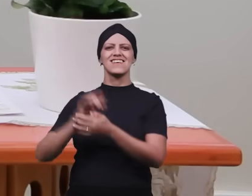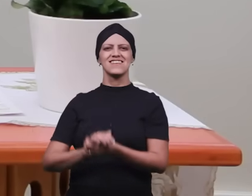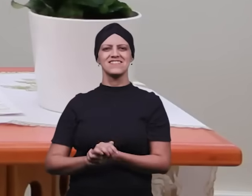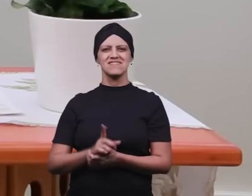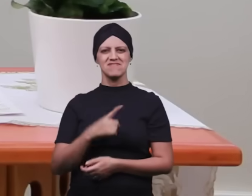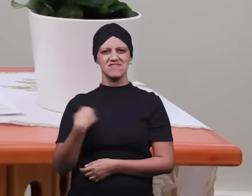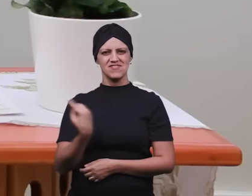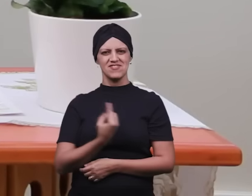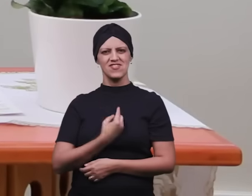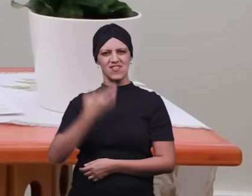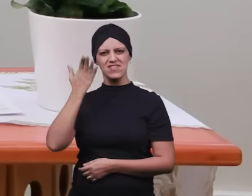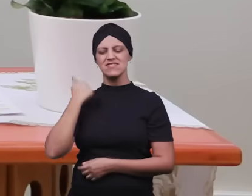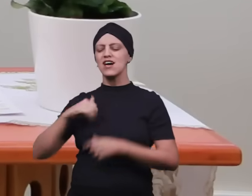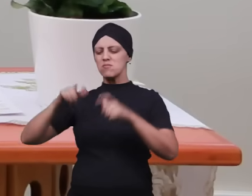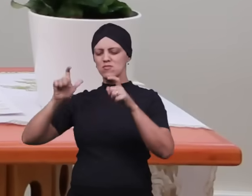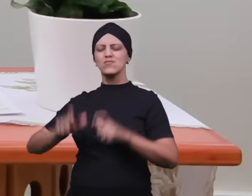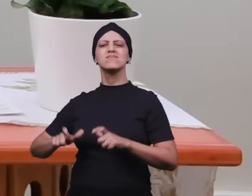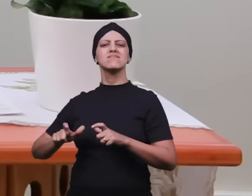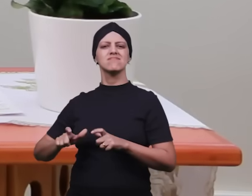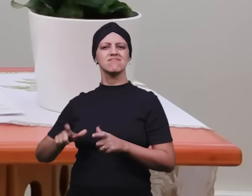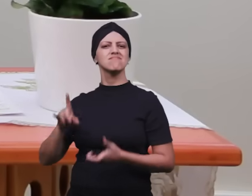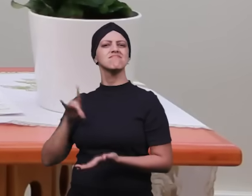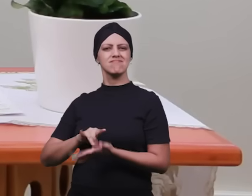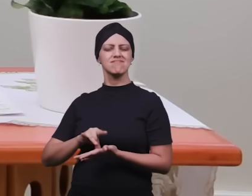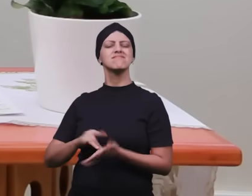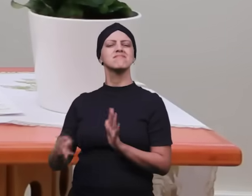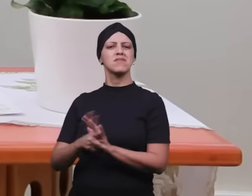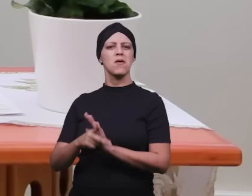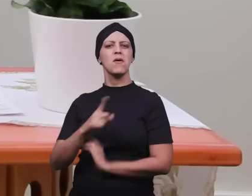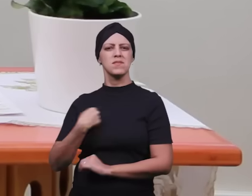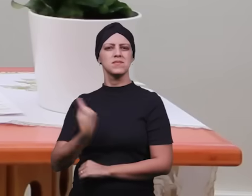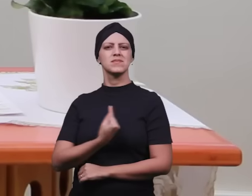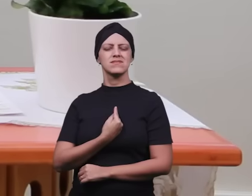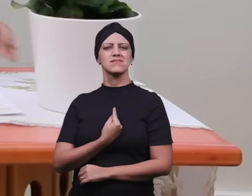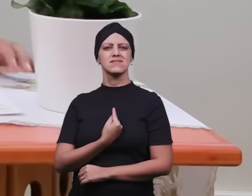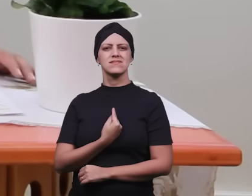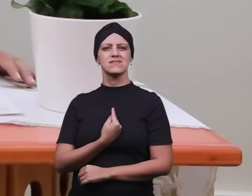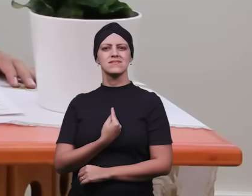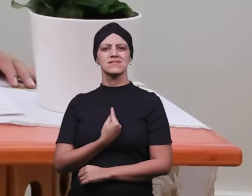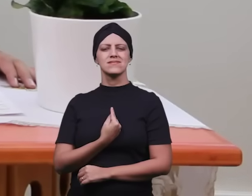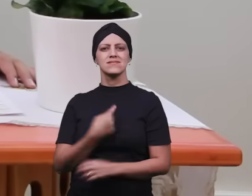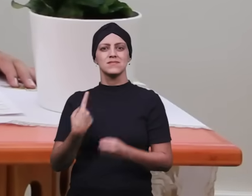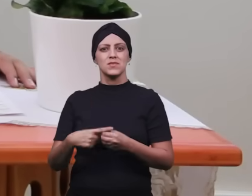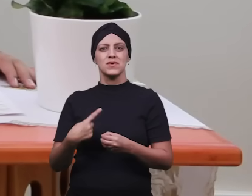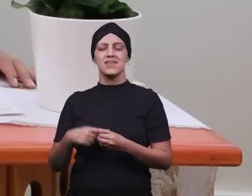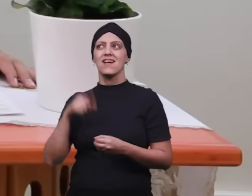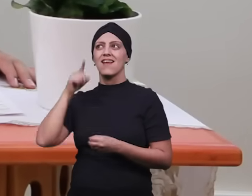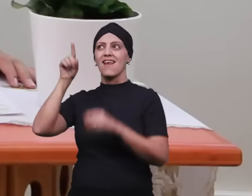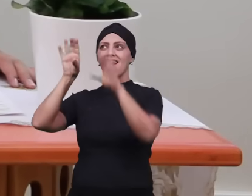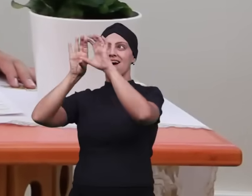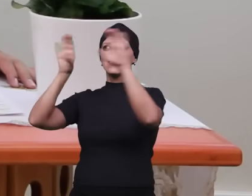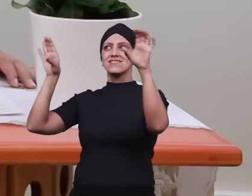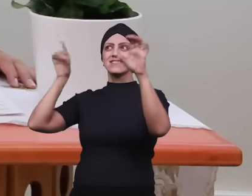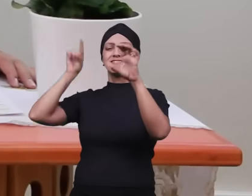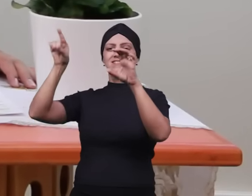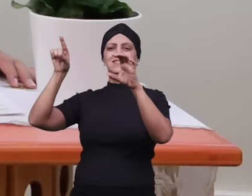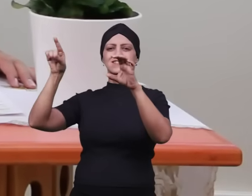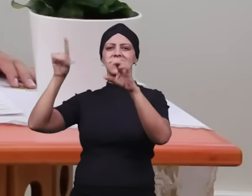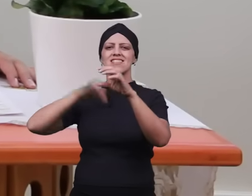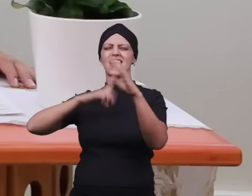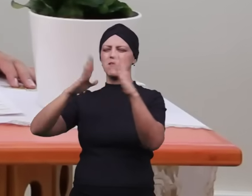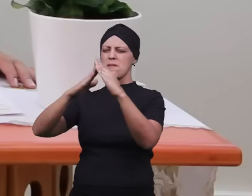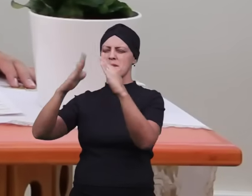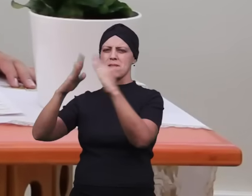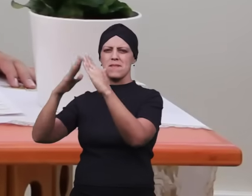não estamos desterrados. Nós já tomamos posse do reino, porque o Senhor disse assim, na casa do meu Pai há muitas